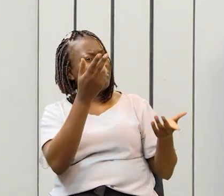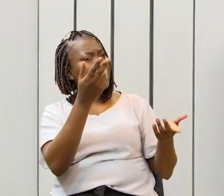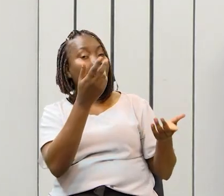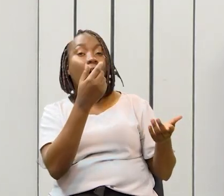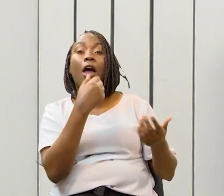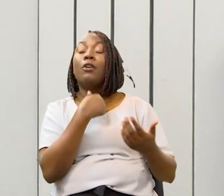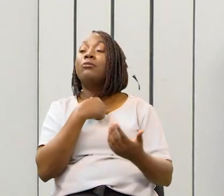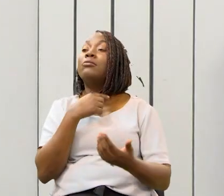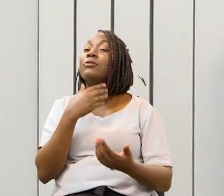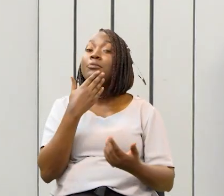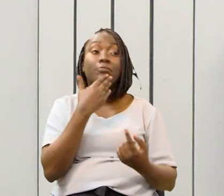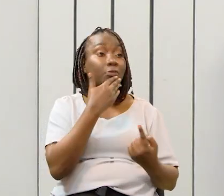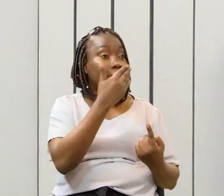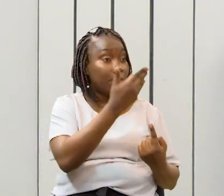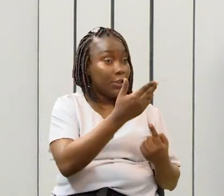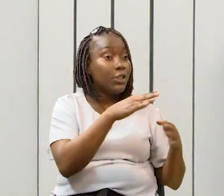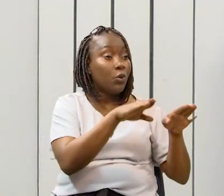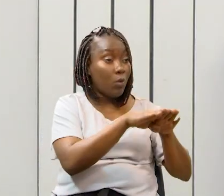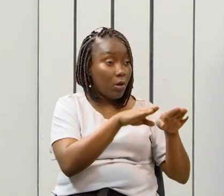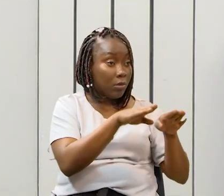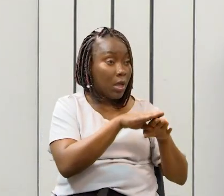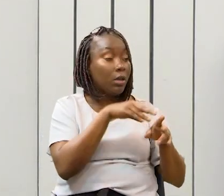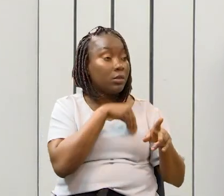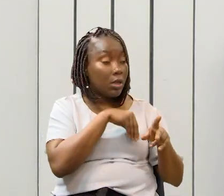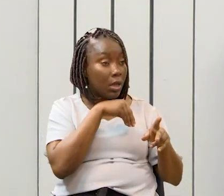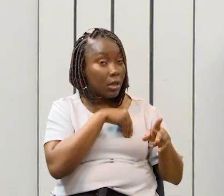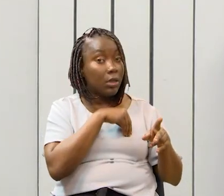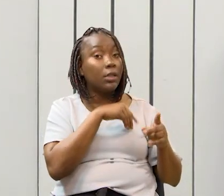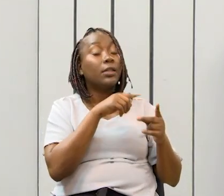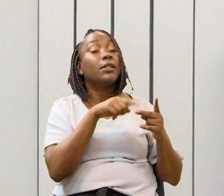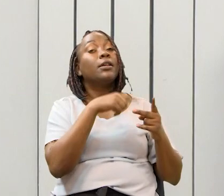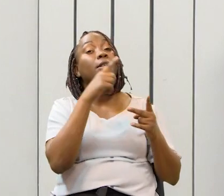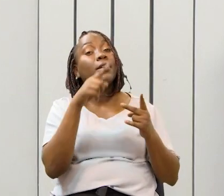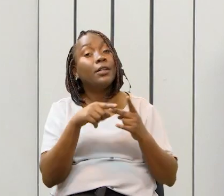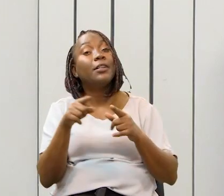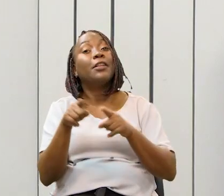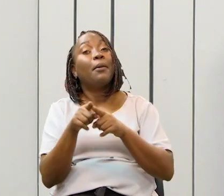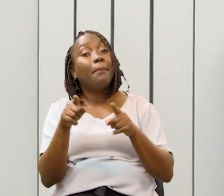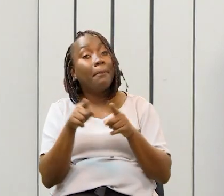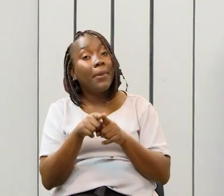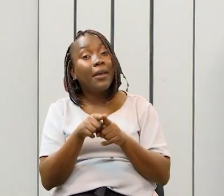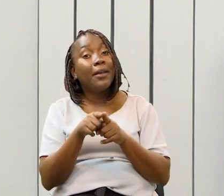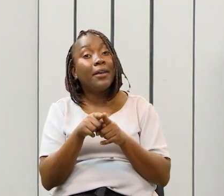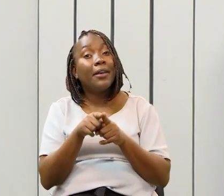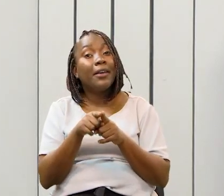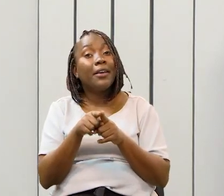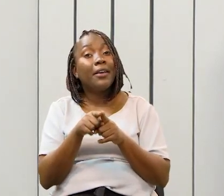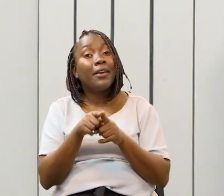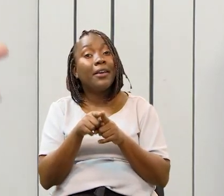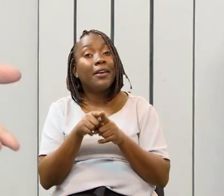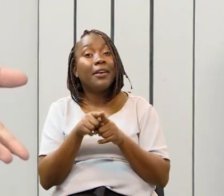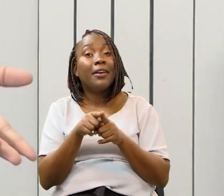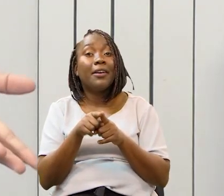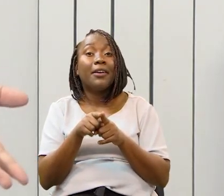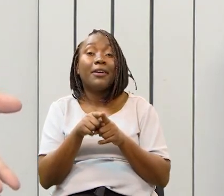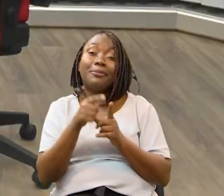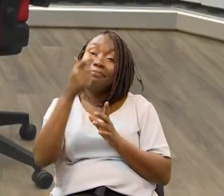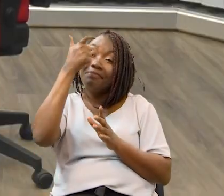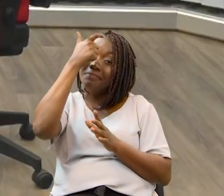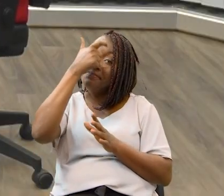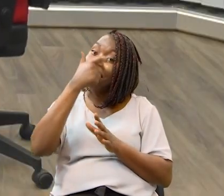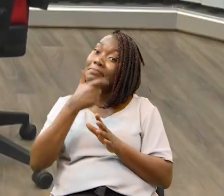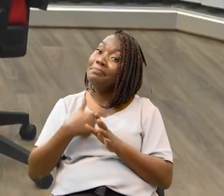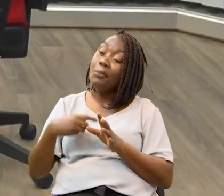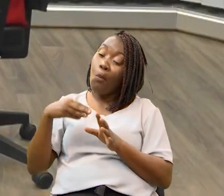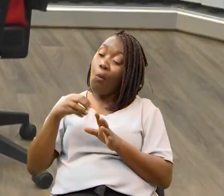lá e daí já faço a solicitação da igualdade, da equiparação do salário, e aí também tem a questão dos danos